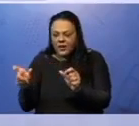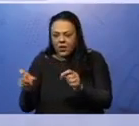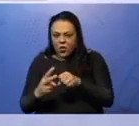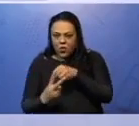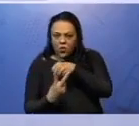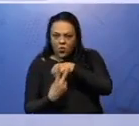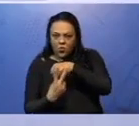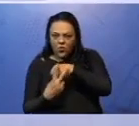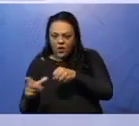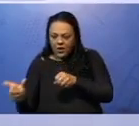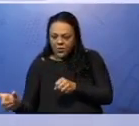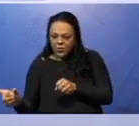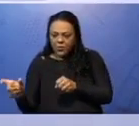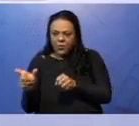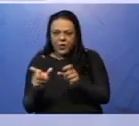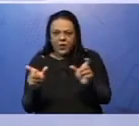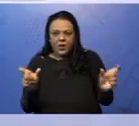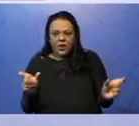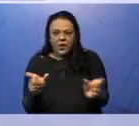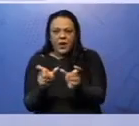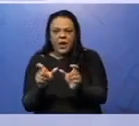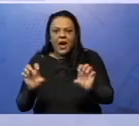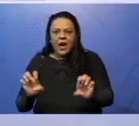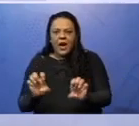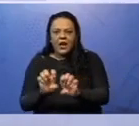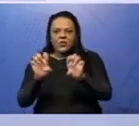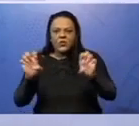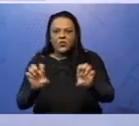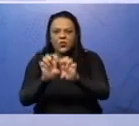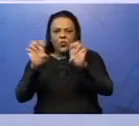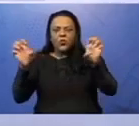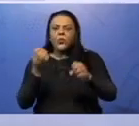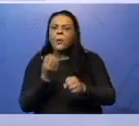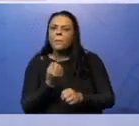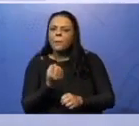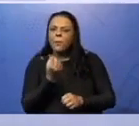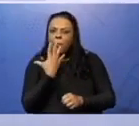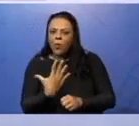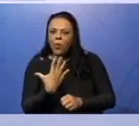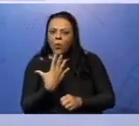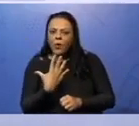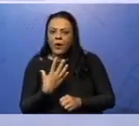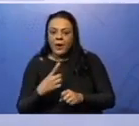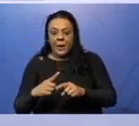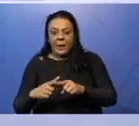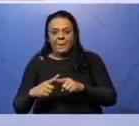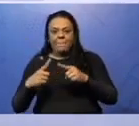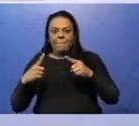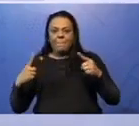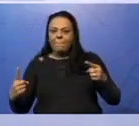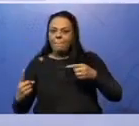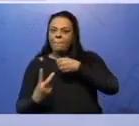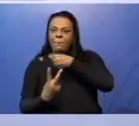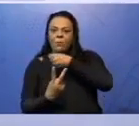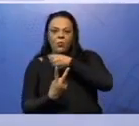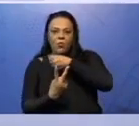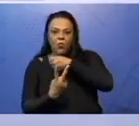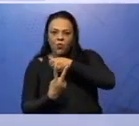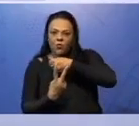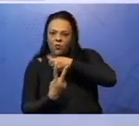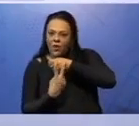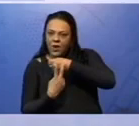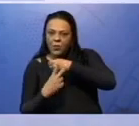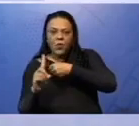ele deixa a frase mais bem estruturada. Mas ele é o núcleo? Não. Ele nunca vai ser o núcleo do predicado.